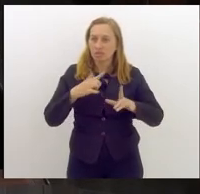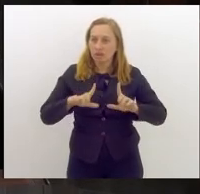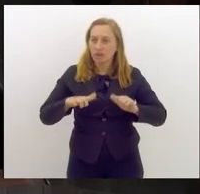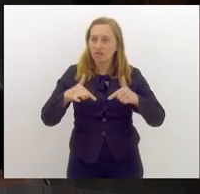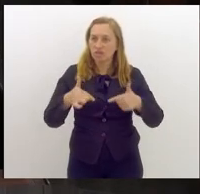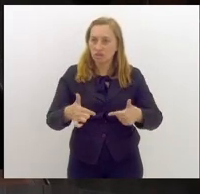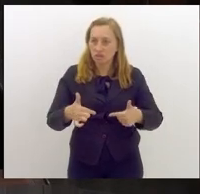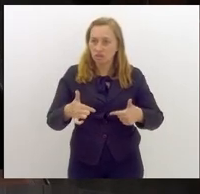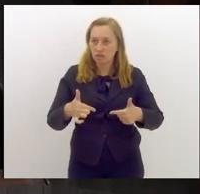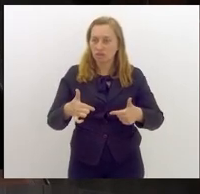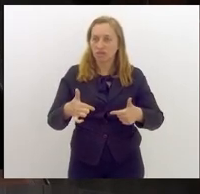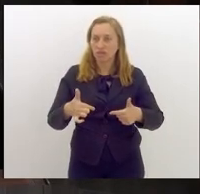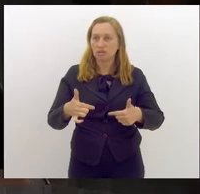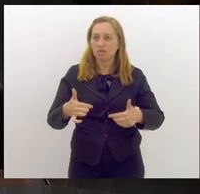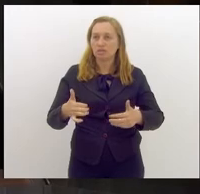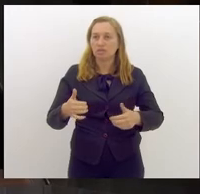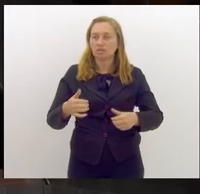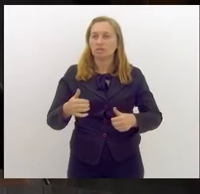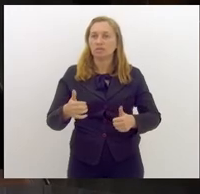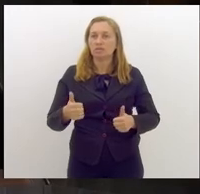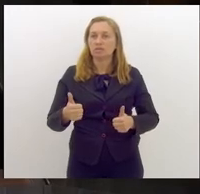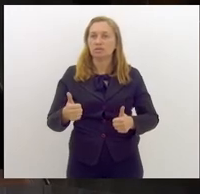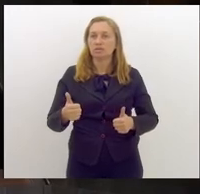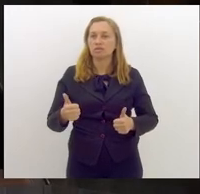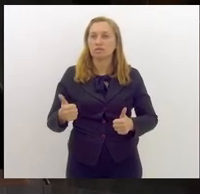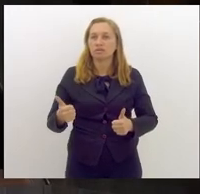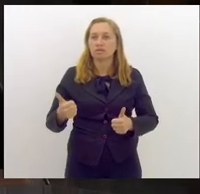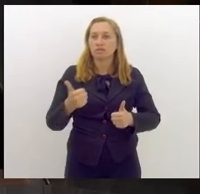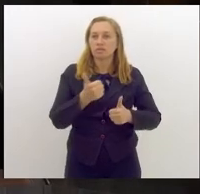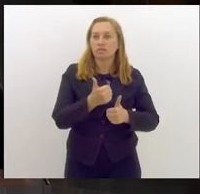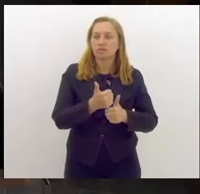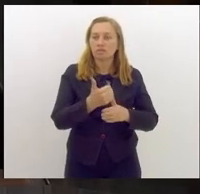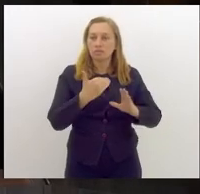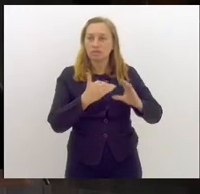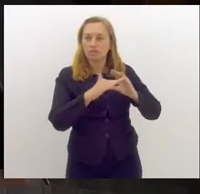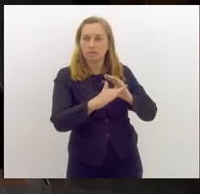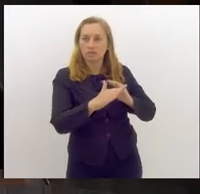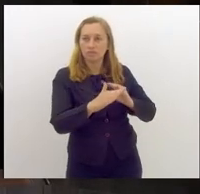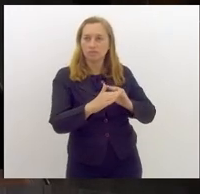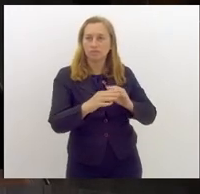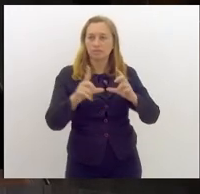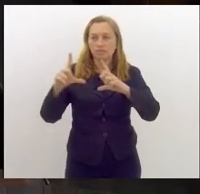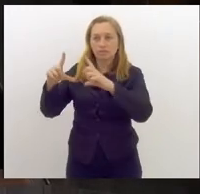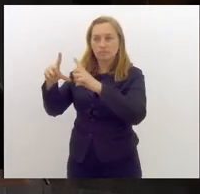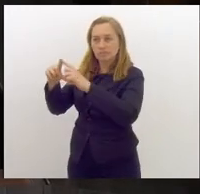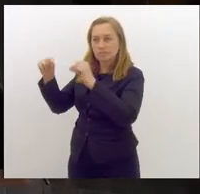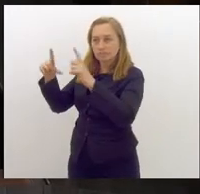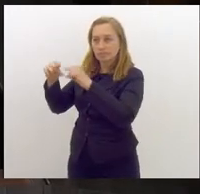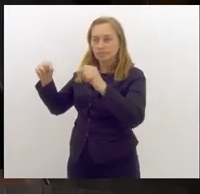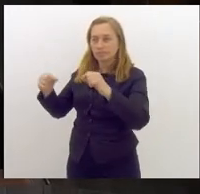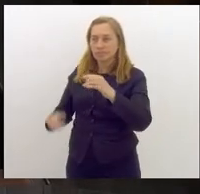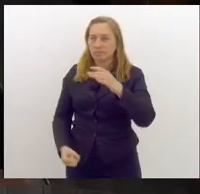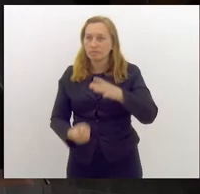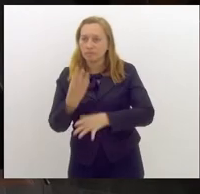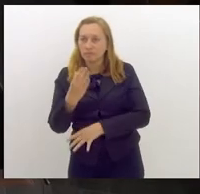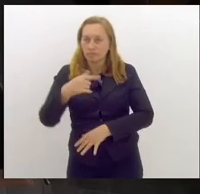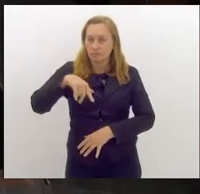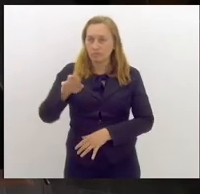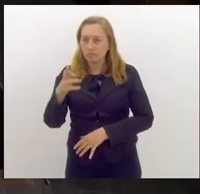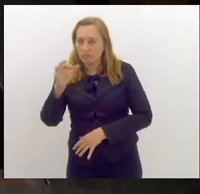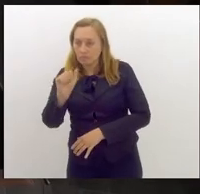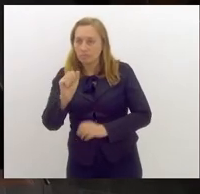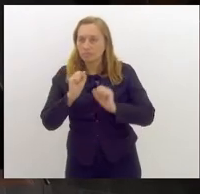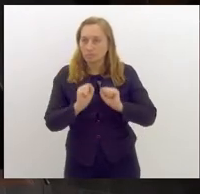posse para emitir a emissão de posse para Brasília para construir uma quadra que